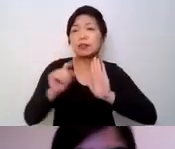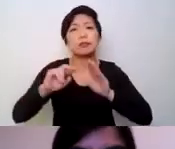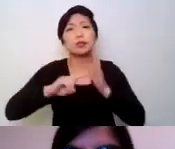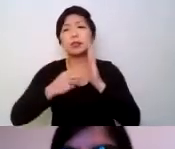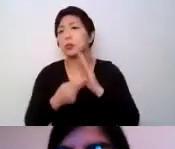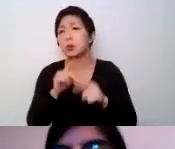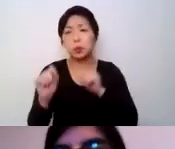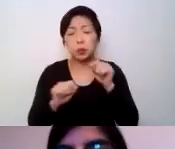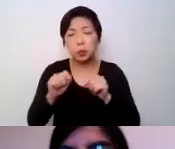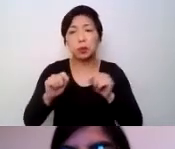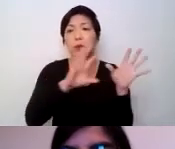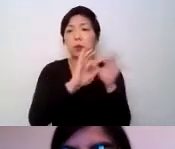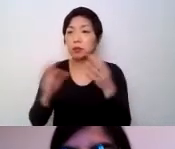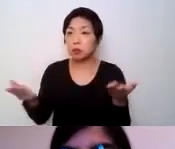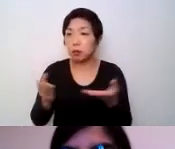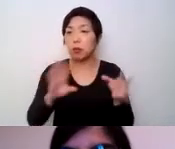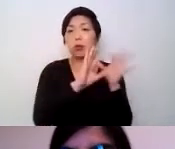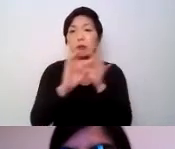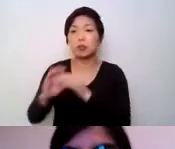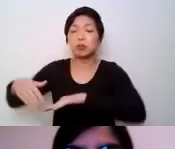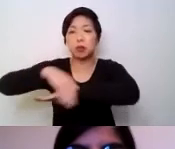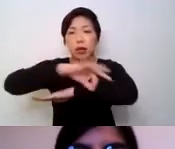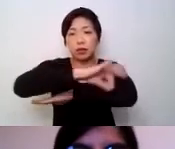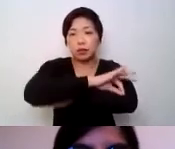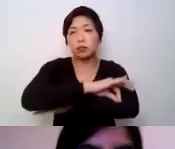arquitetura enfim queria te ouvir um pouquinho sobre isso